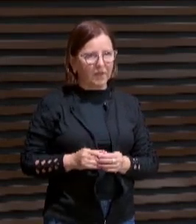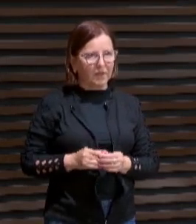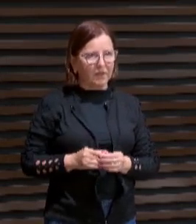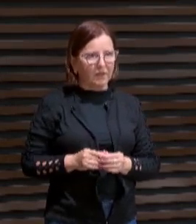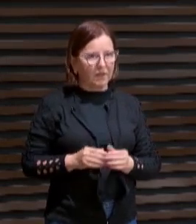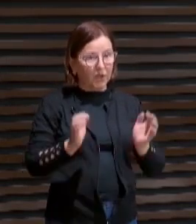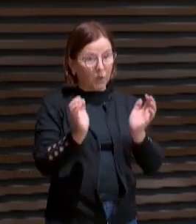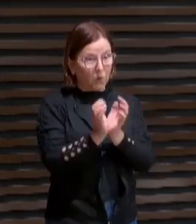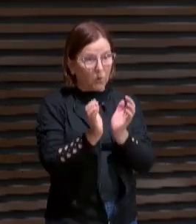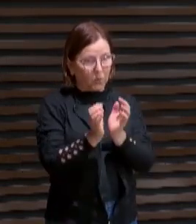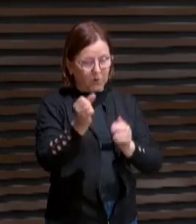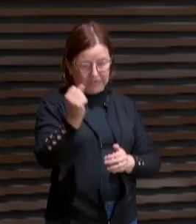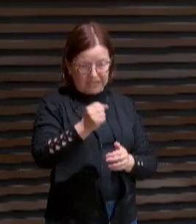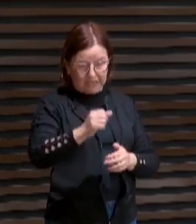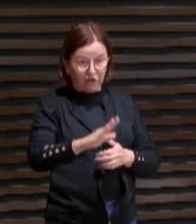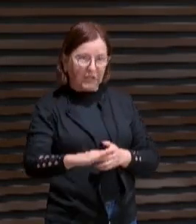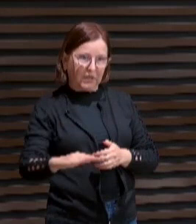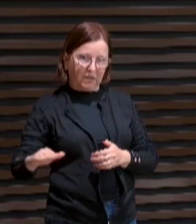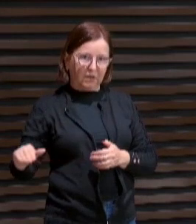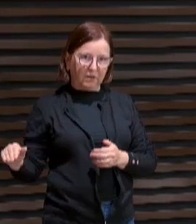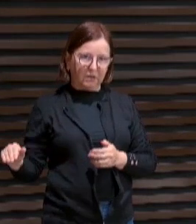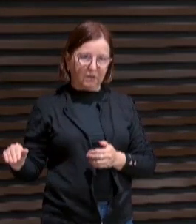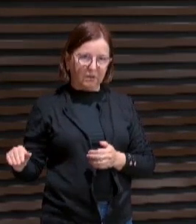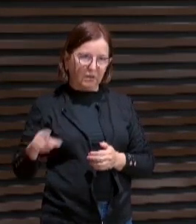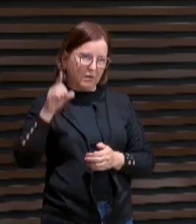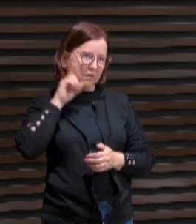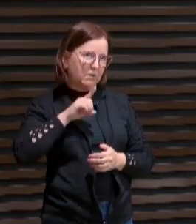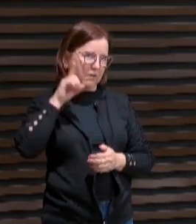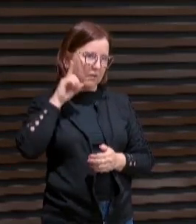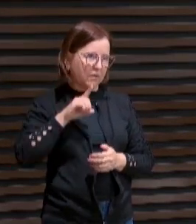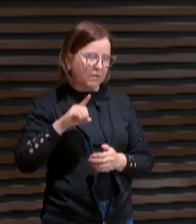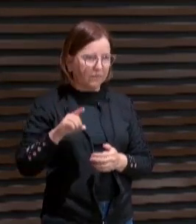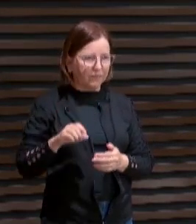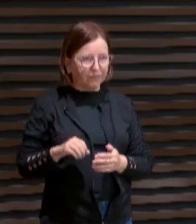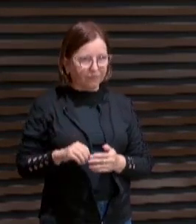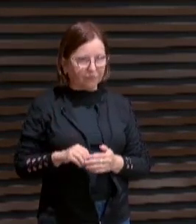Um grupo de assassinos de crianças nos Estados Unidos.